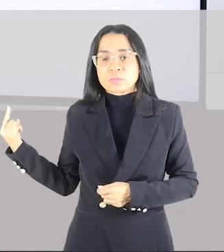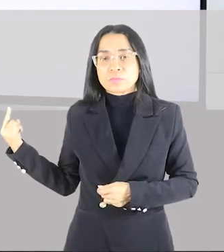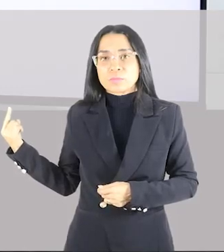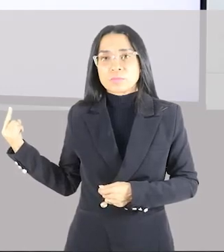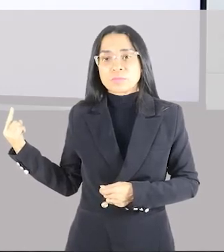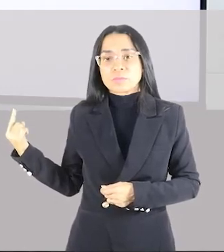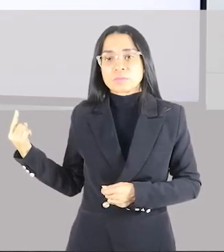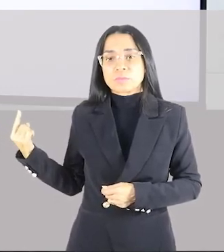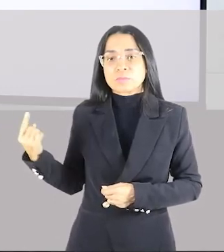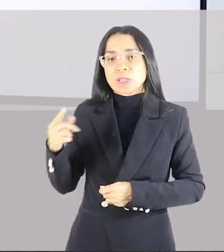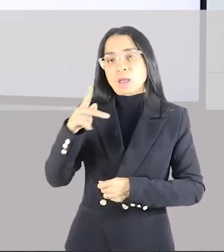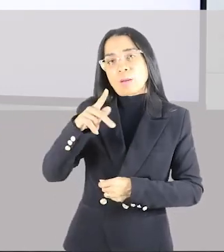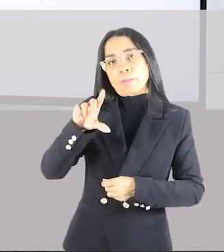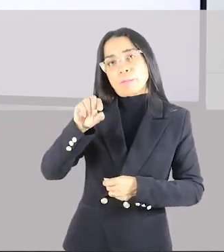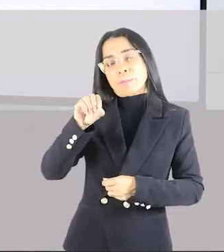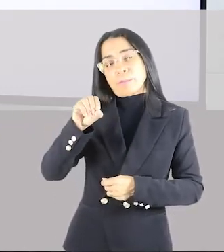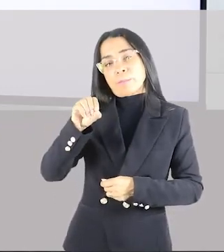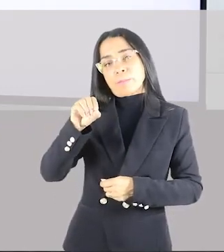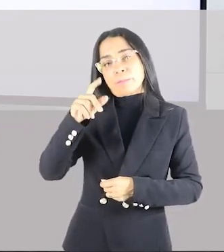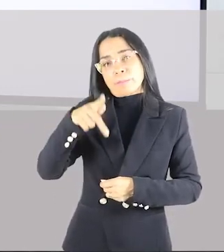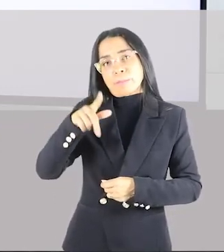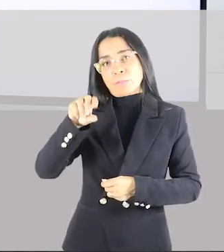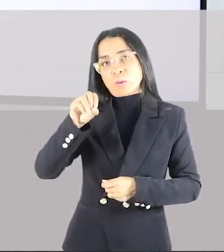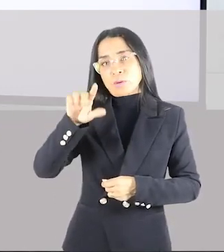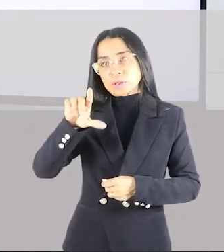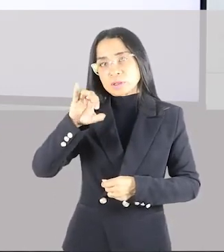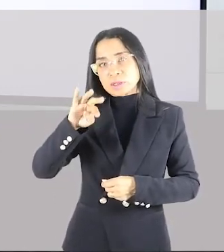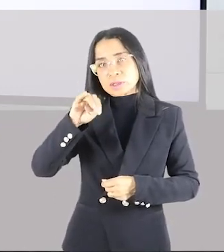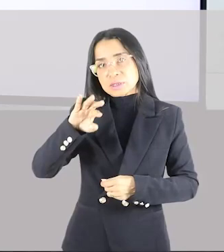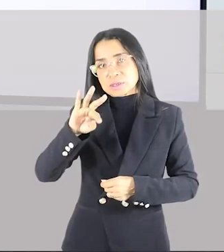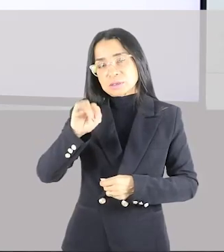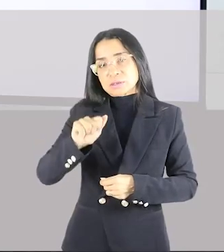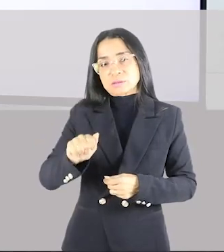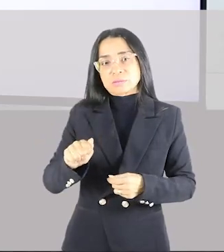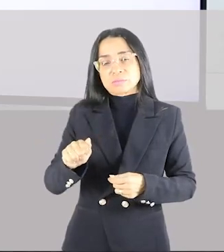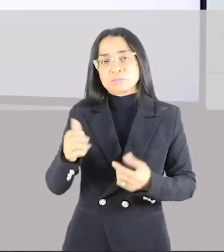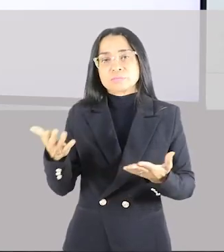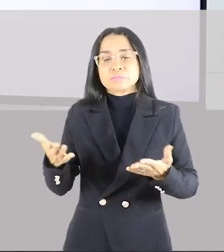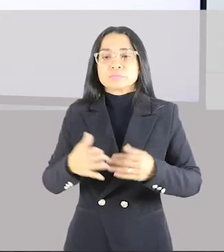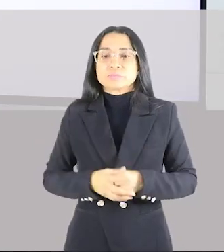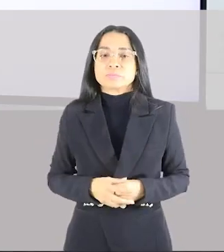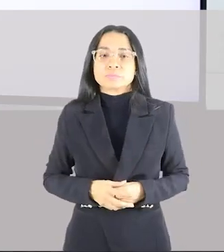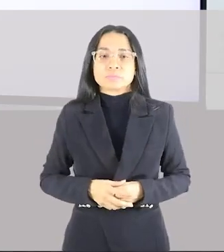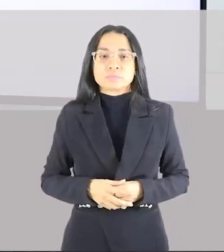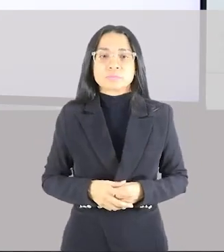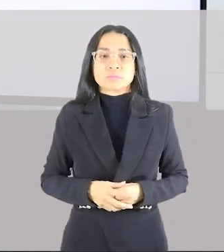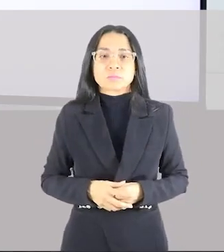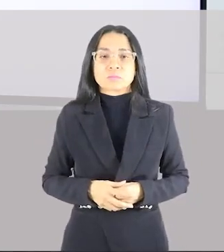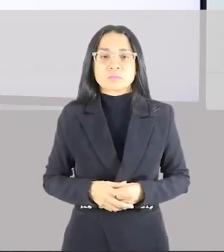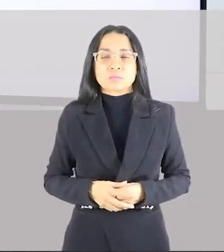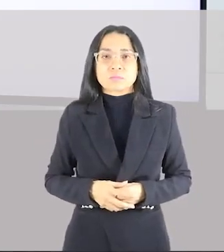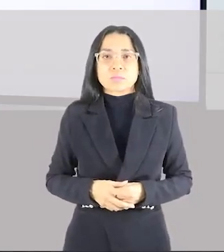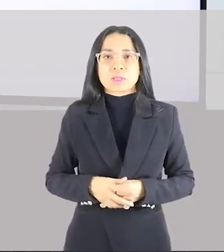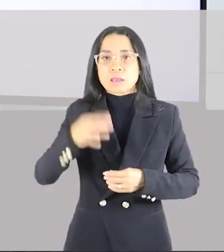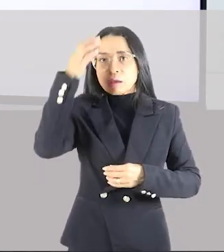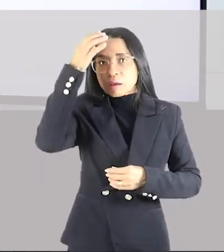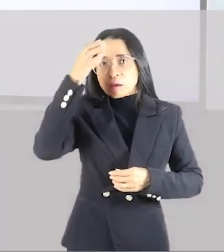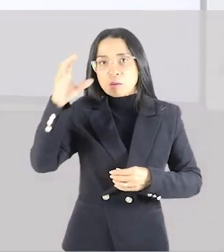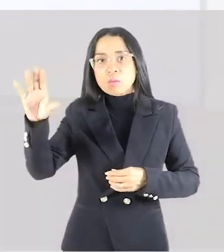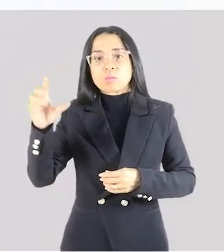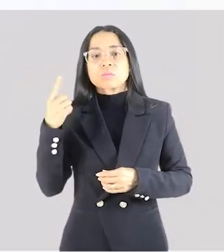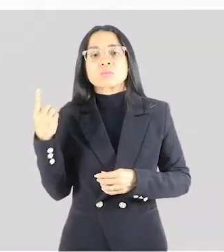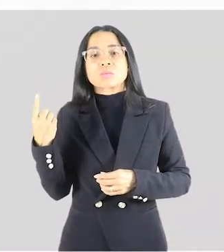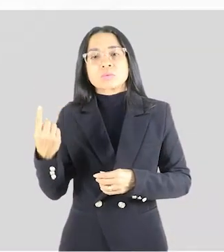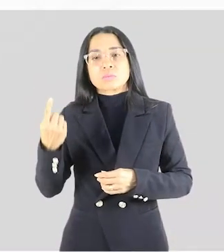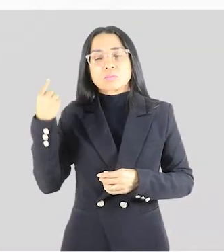era politeísta. Vamos gravar muito bem isso dentro dessa civilização. Bom, a cultura, né,